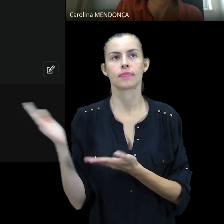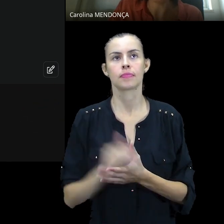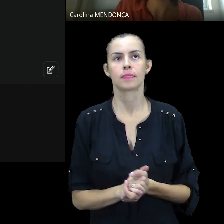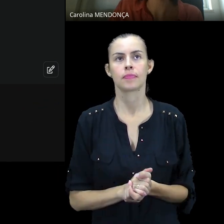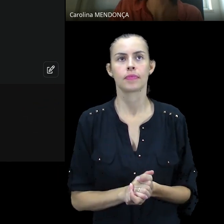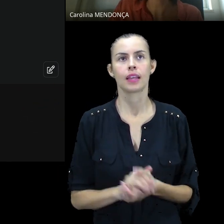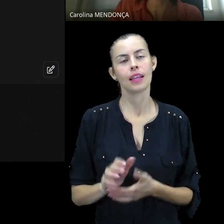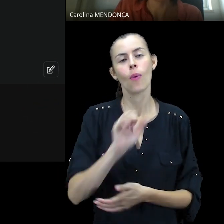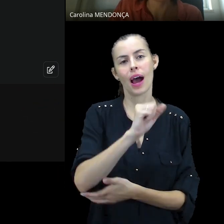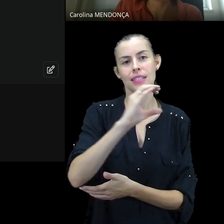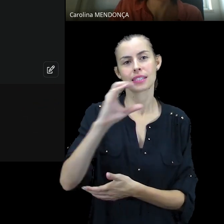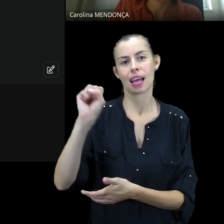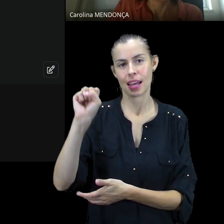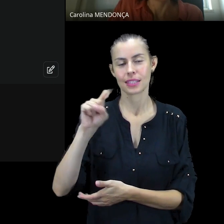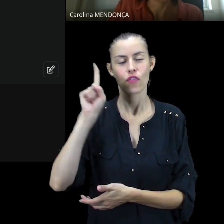frente no final.